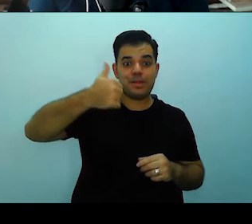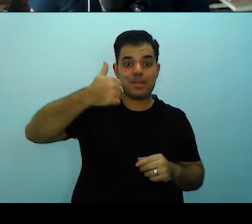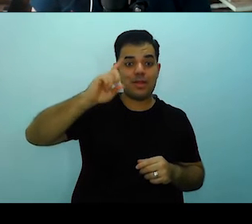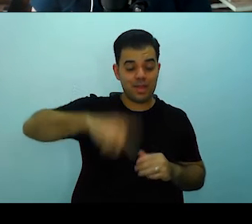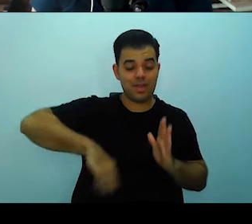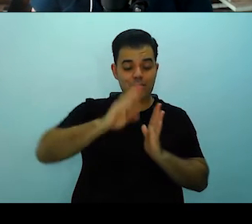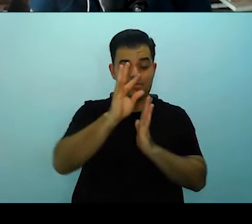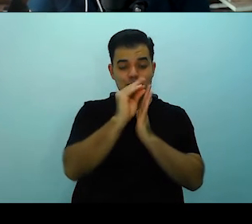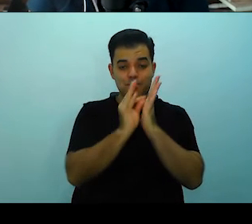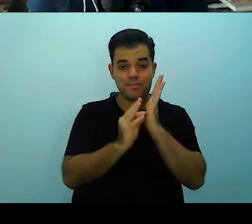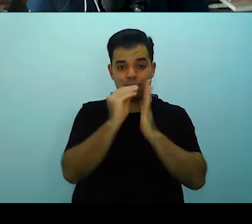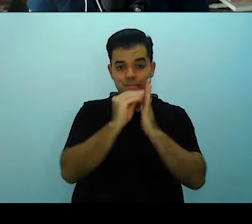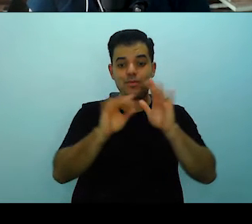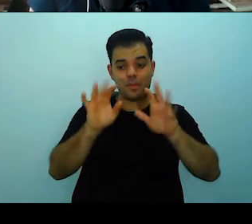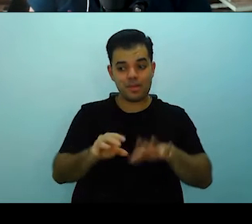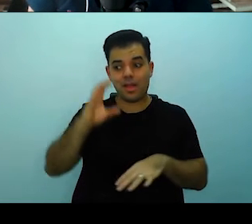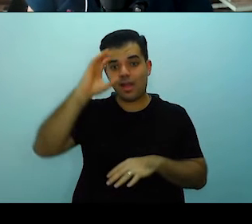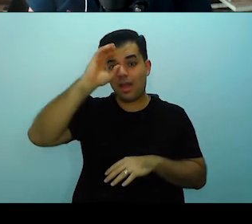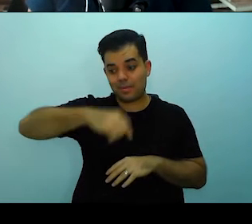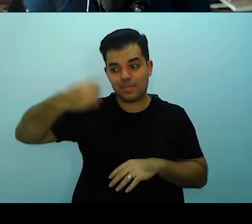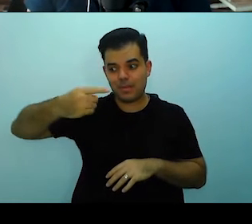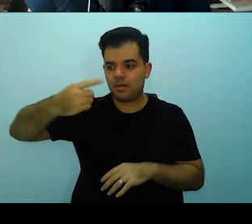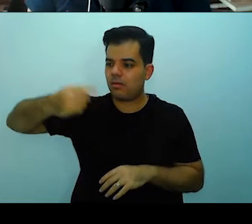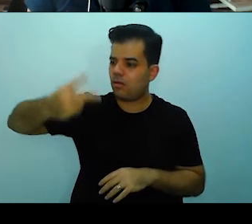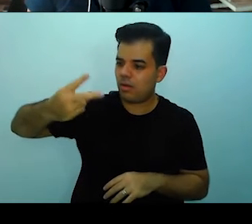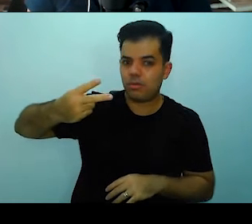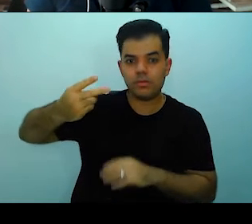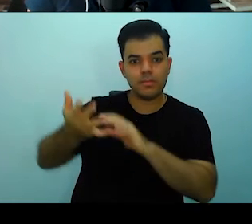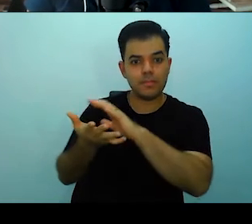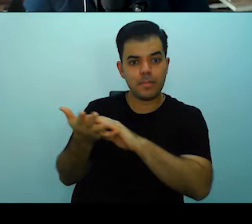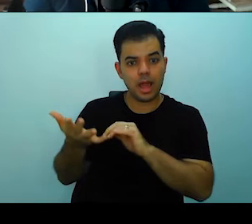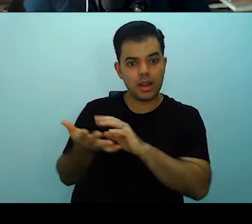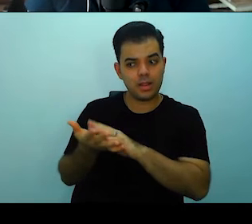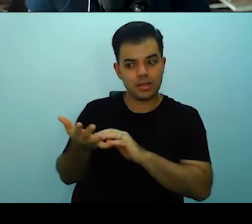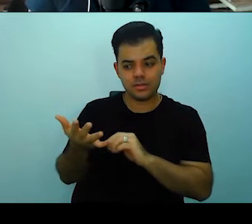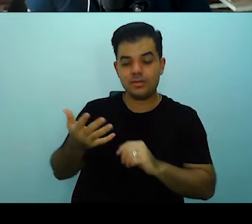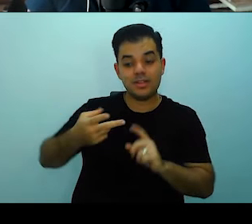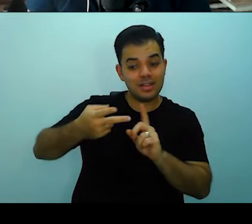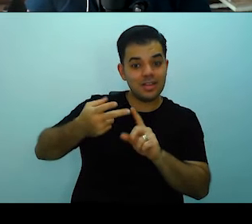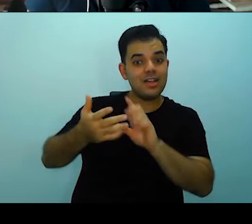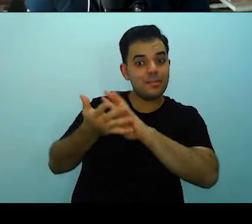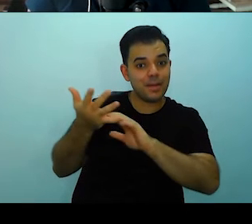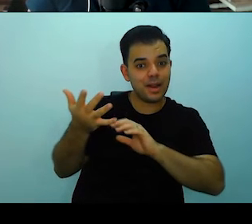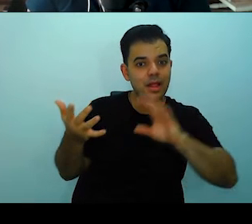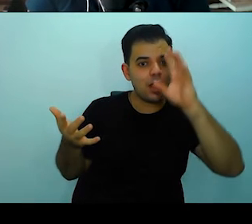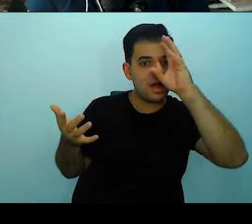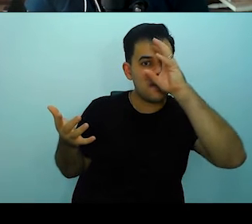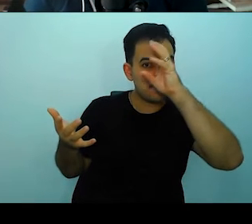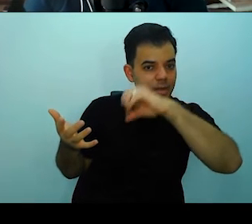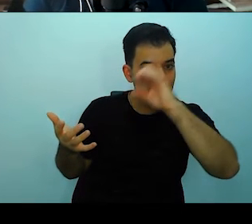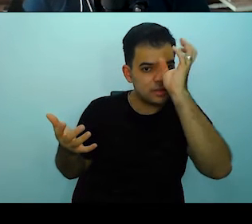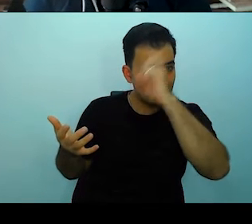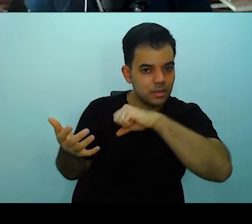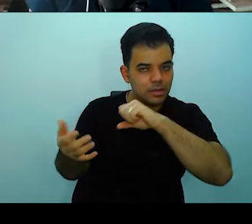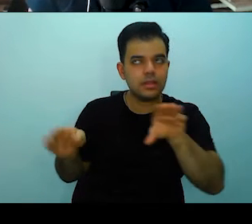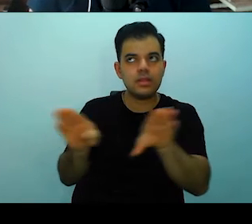faculdade e aprendi a programar no ensino médio. Quando eu aprendi o Braille, a minha capacidade de pensar na organização